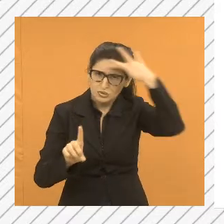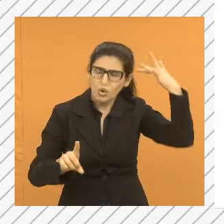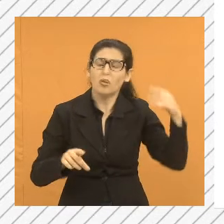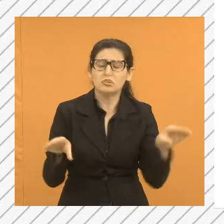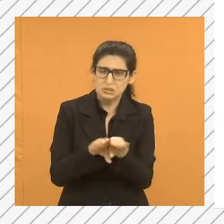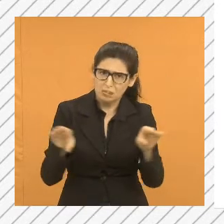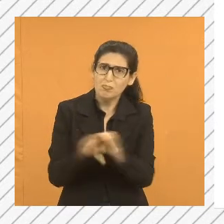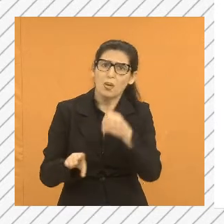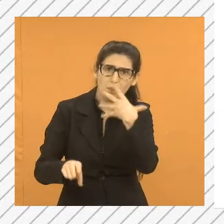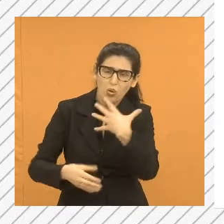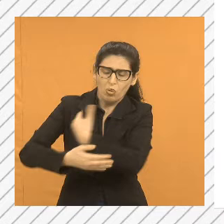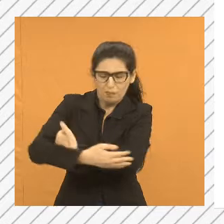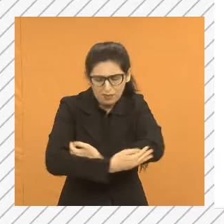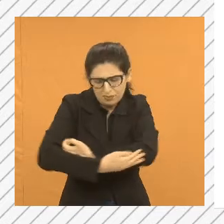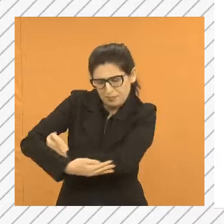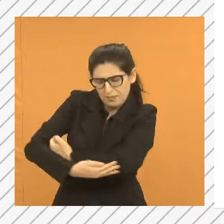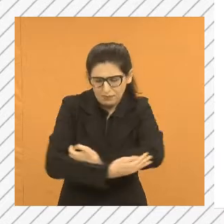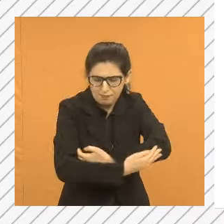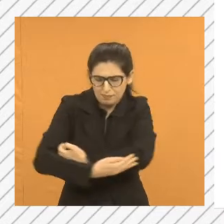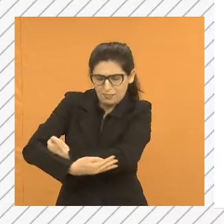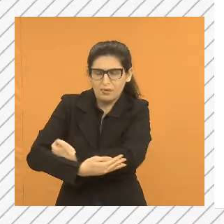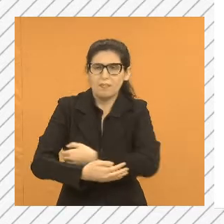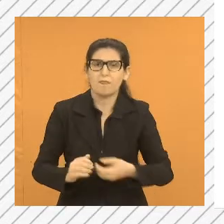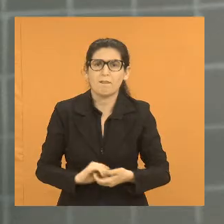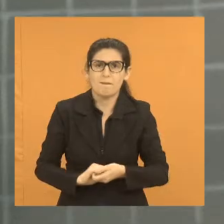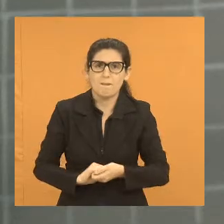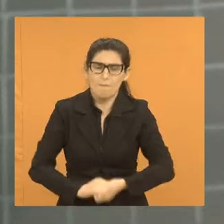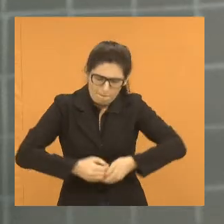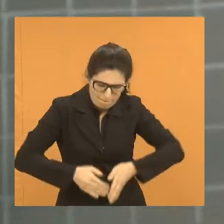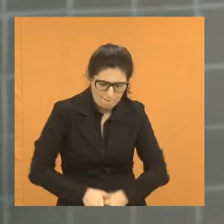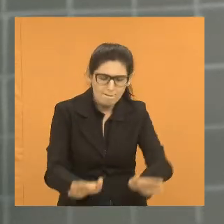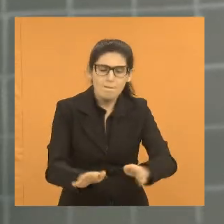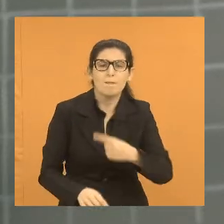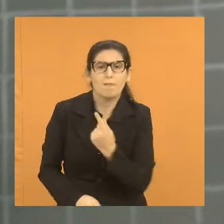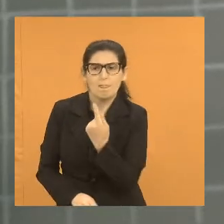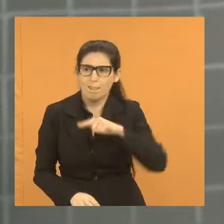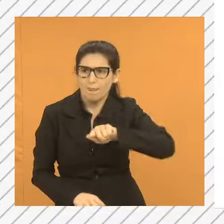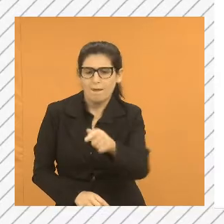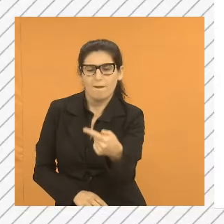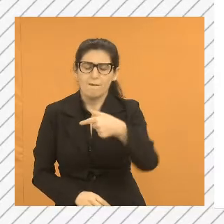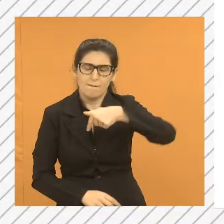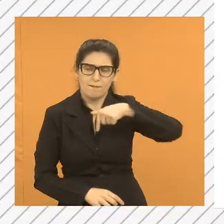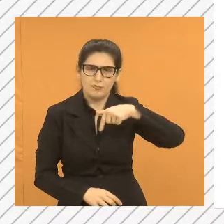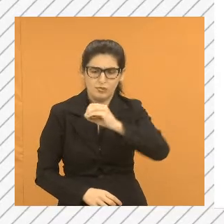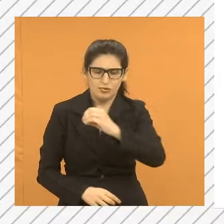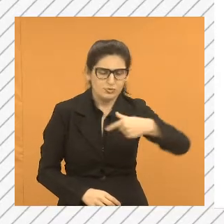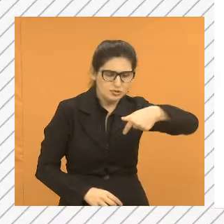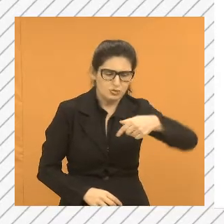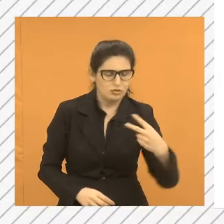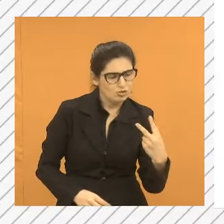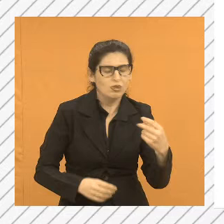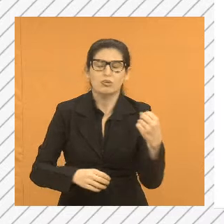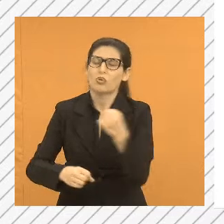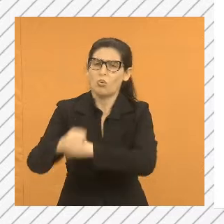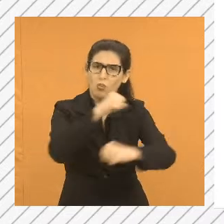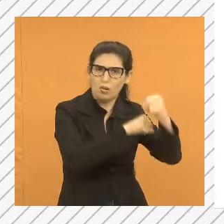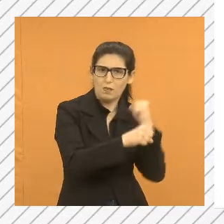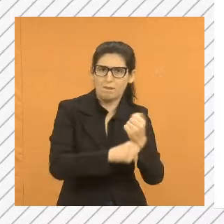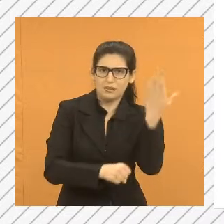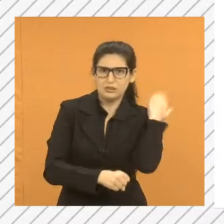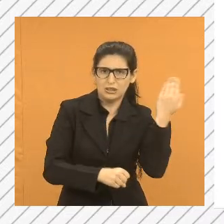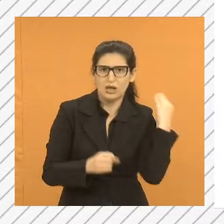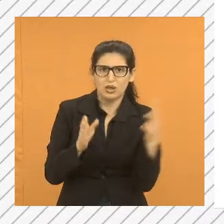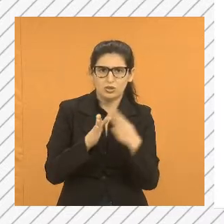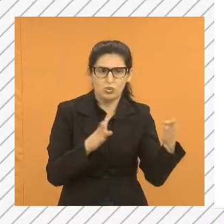bebês. Com relação aos nascimentos, portanto, nós tivemos 1.072 no ano passado, no quadrimestre do ano passado, né?